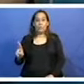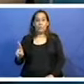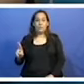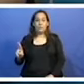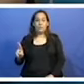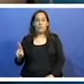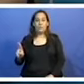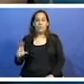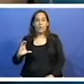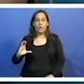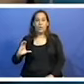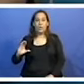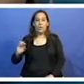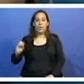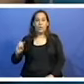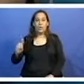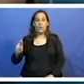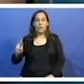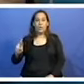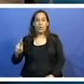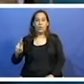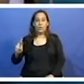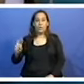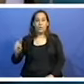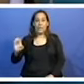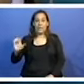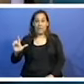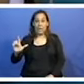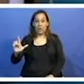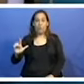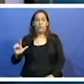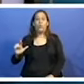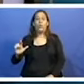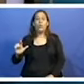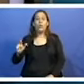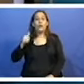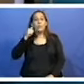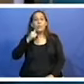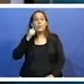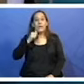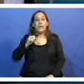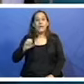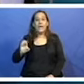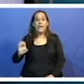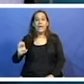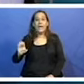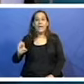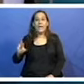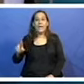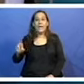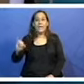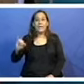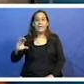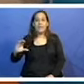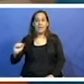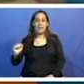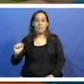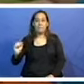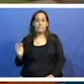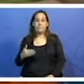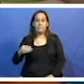poema lá muito comum lá do norte do país, foi essa autora aqui, ó, Érica Montenegro.